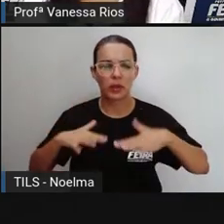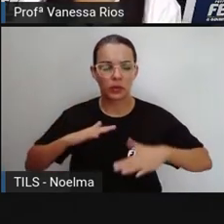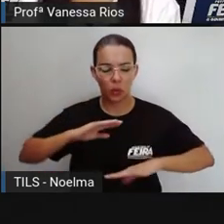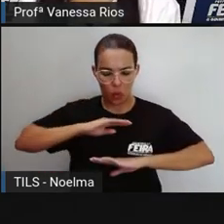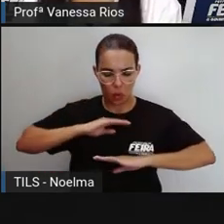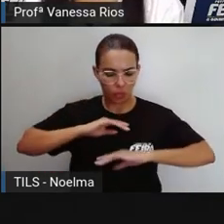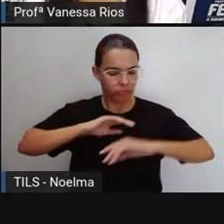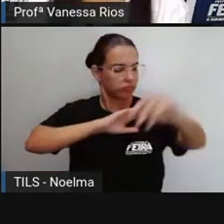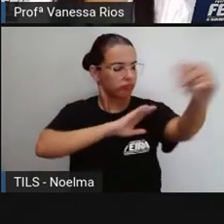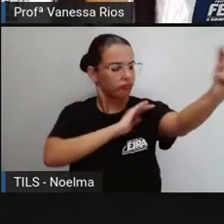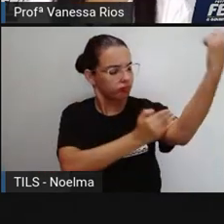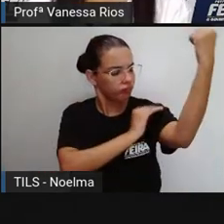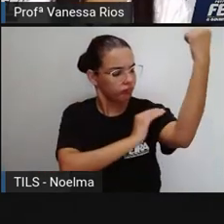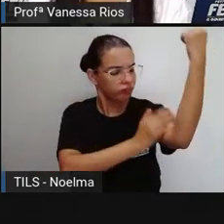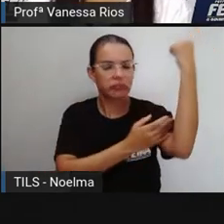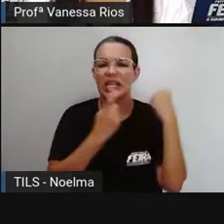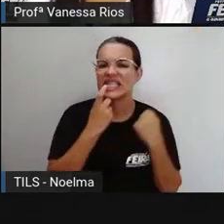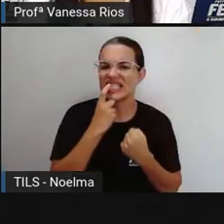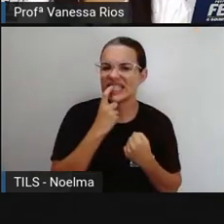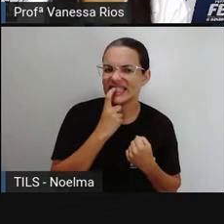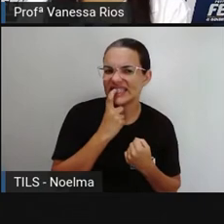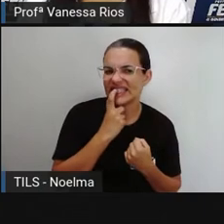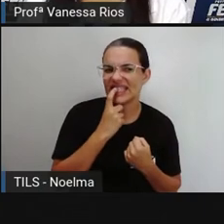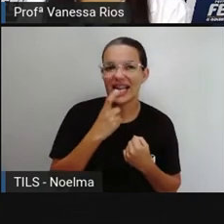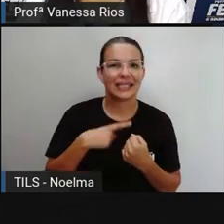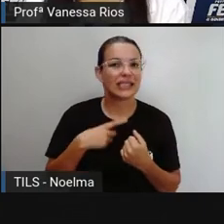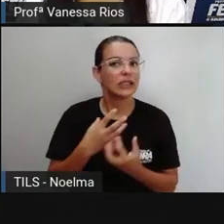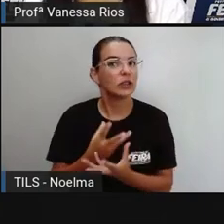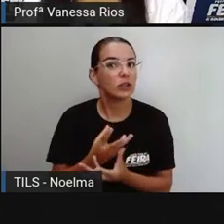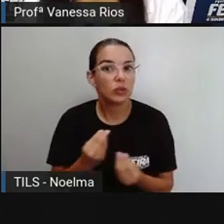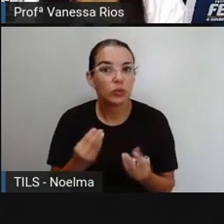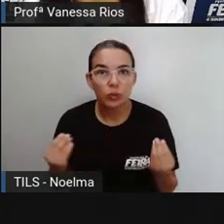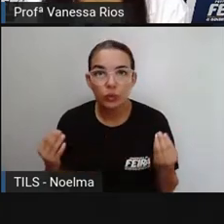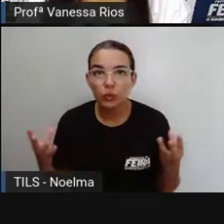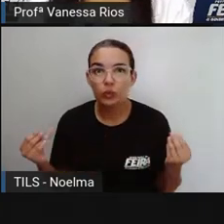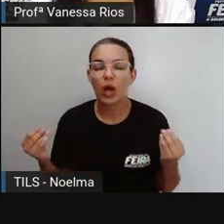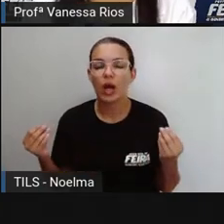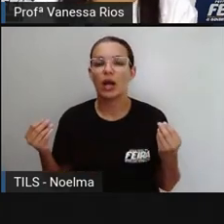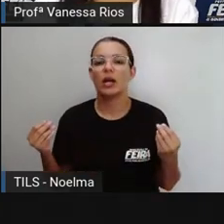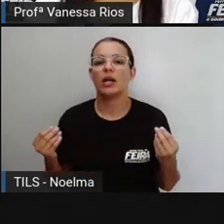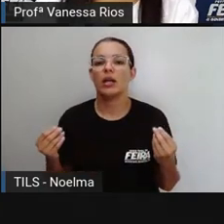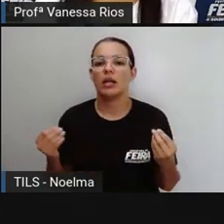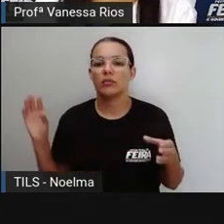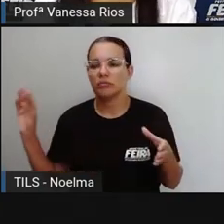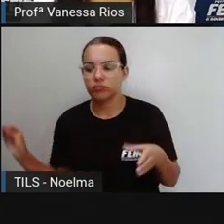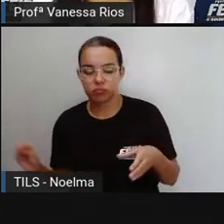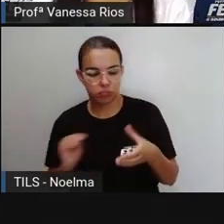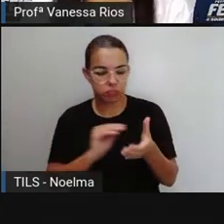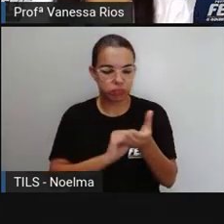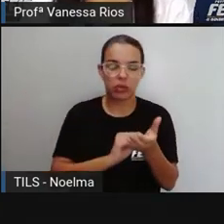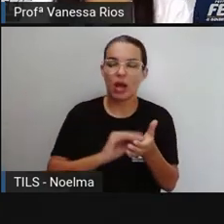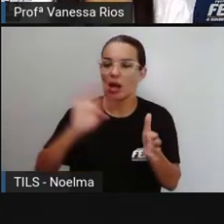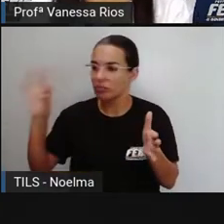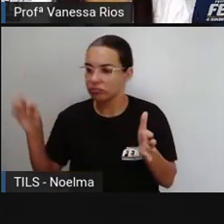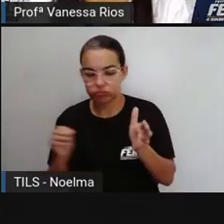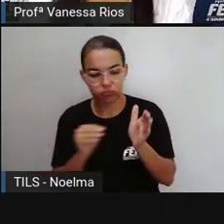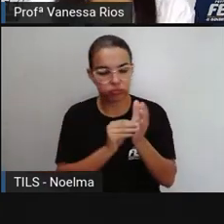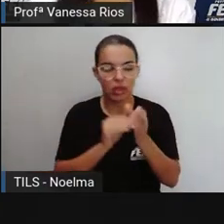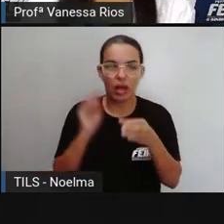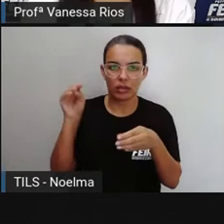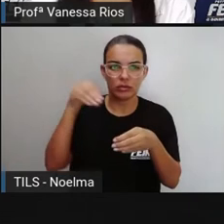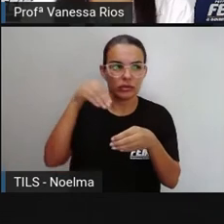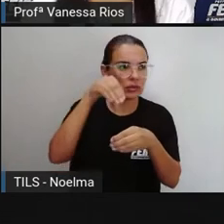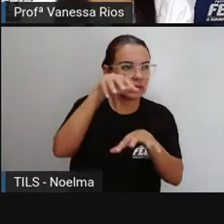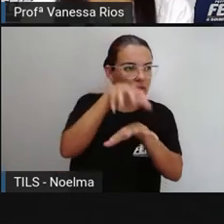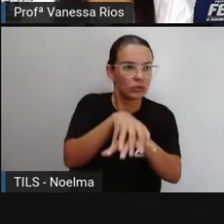músculos, com os ossos. Então, vários exercícios físicos vão estar incluídos aí dentro dessas atividades. Mas